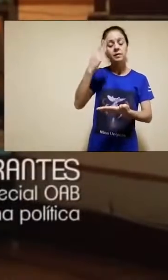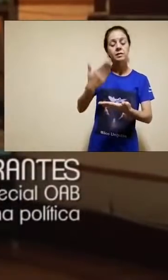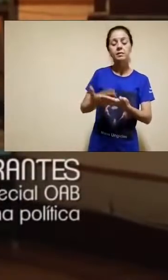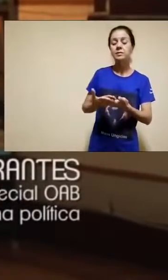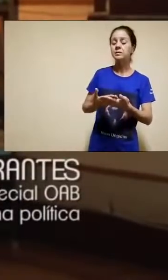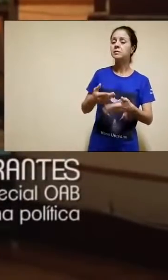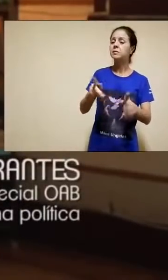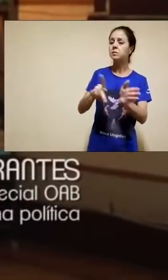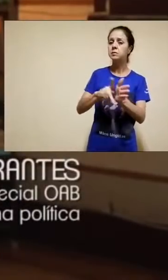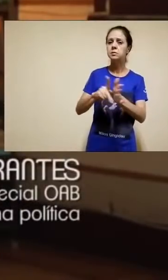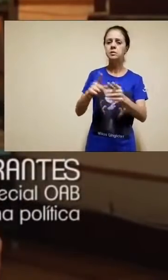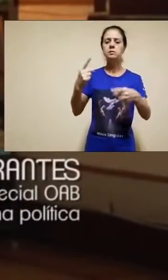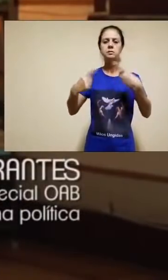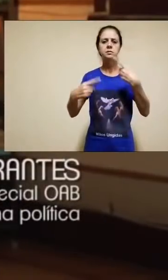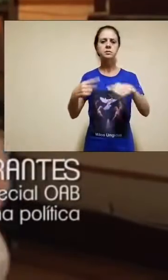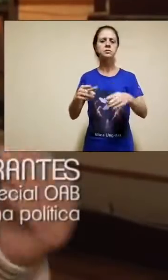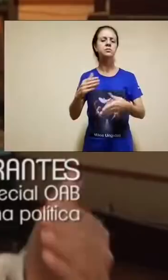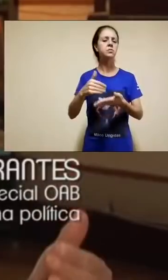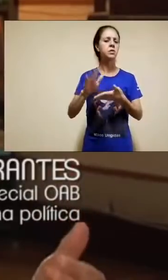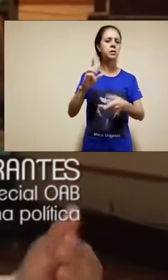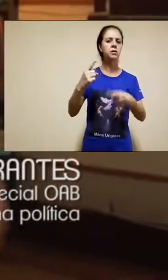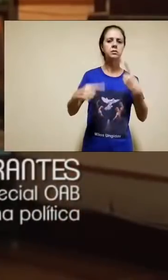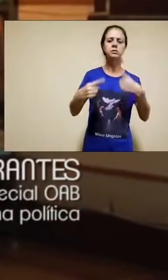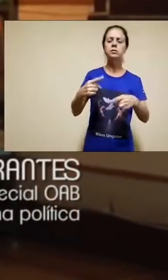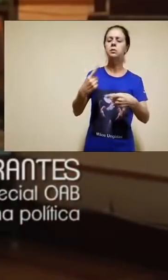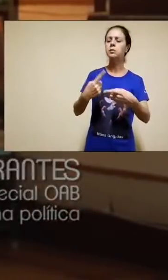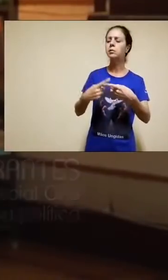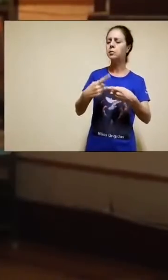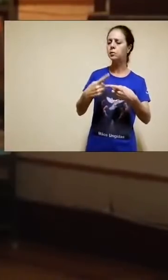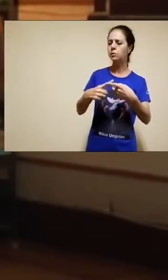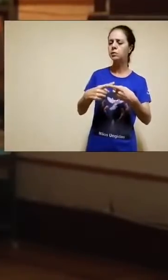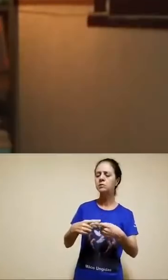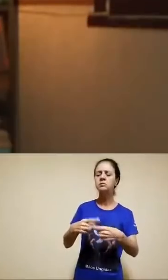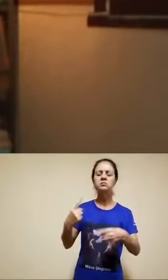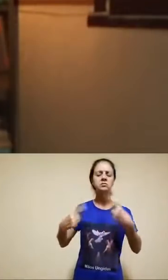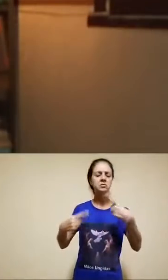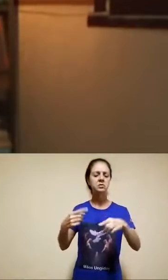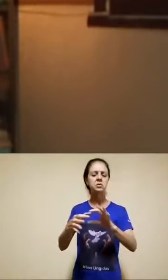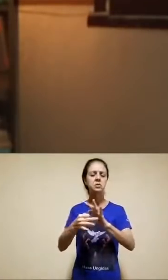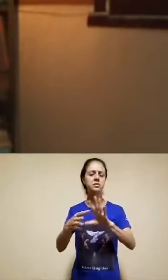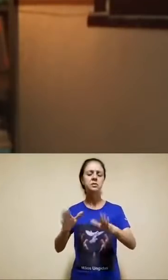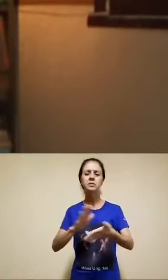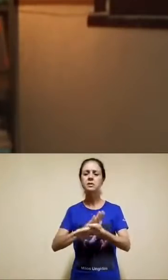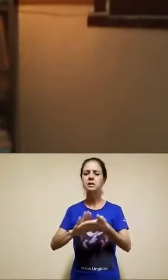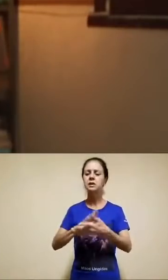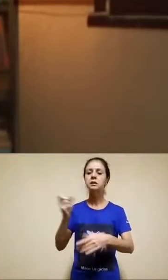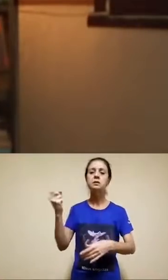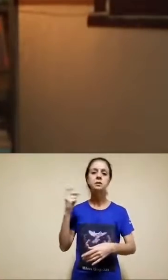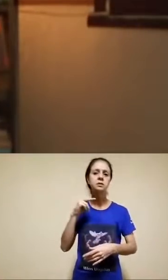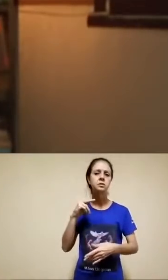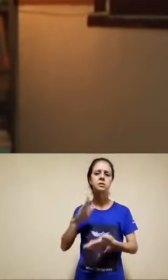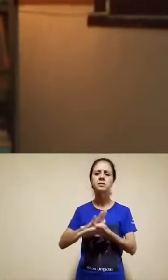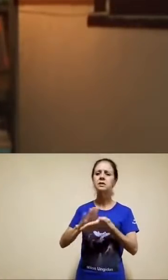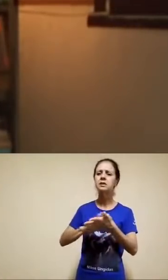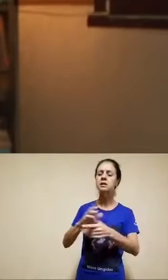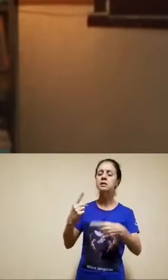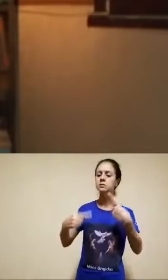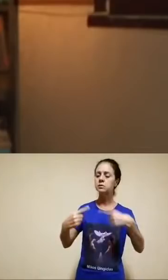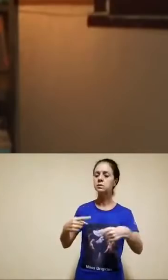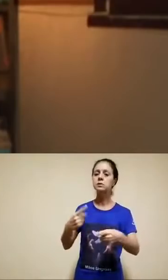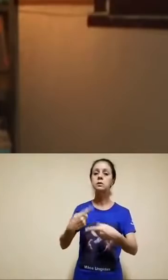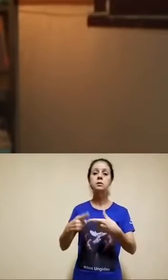políticos, porque não há democracia sem partido, sem político e sem política. O problema é esse tipo de política, que não